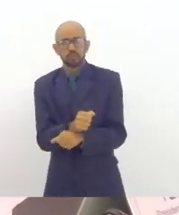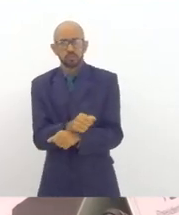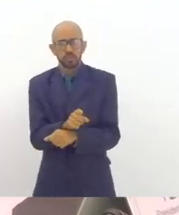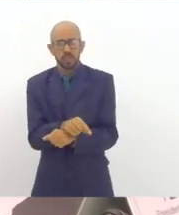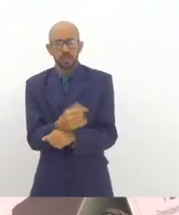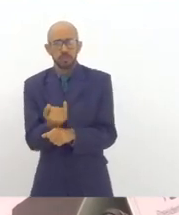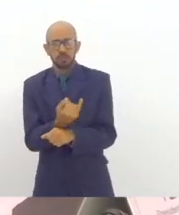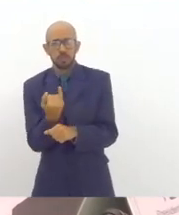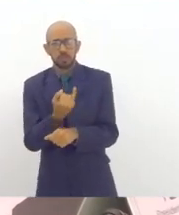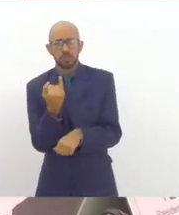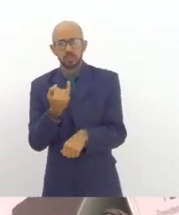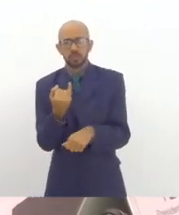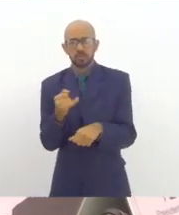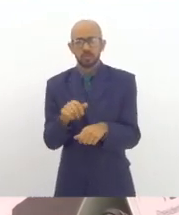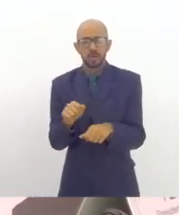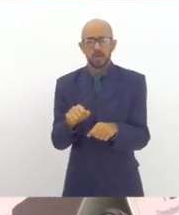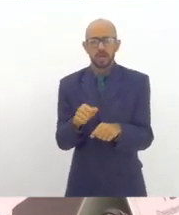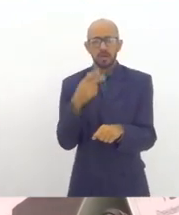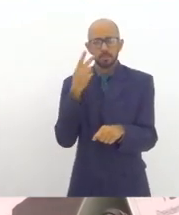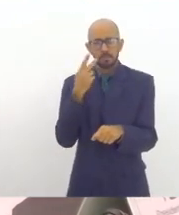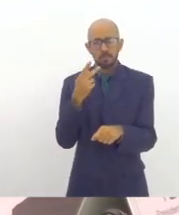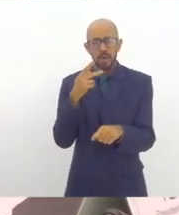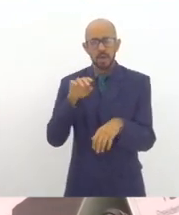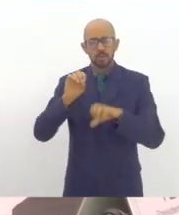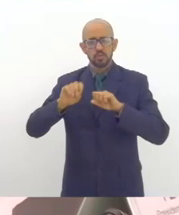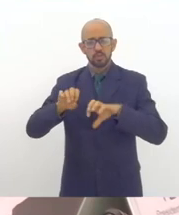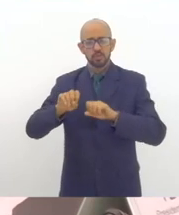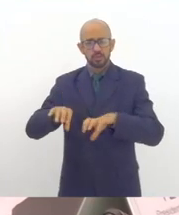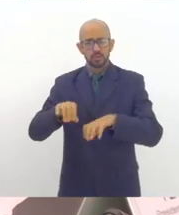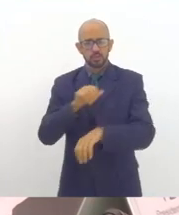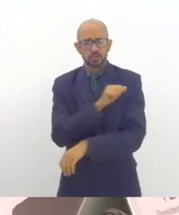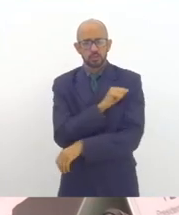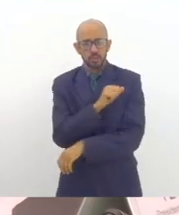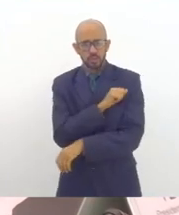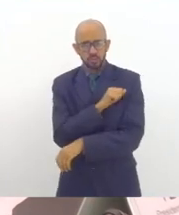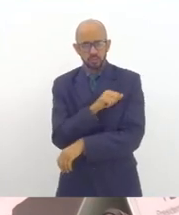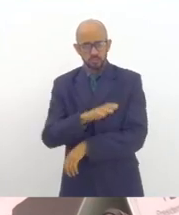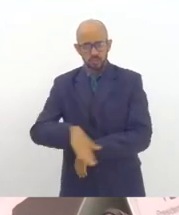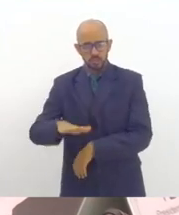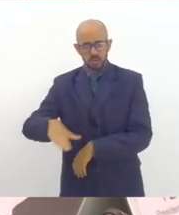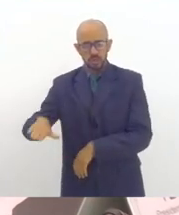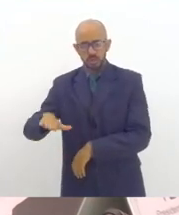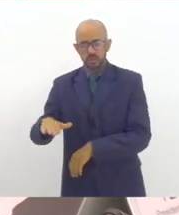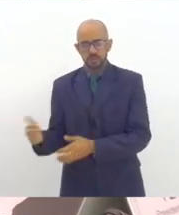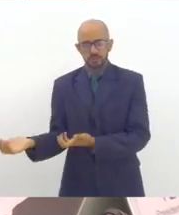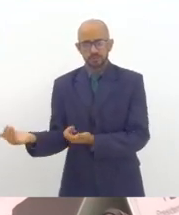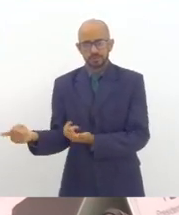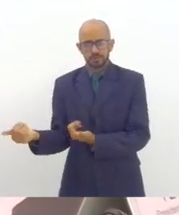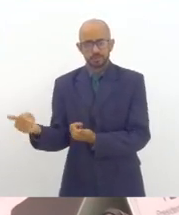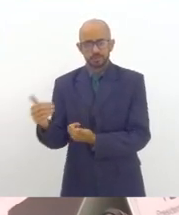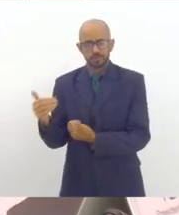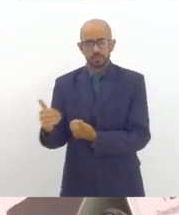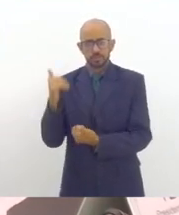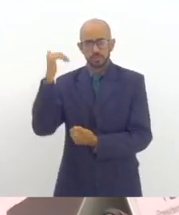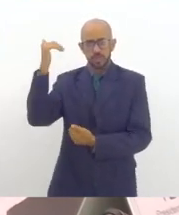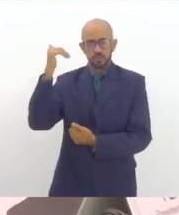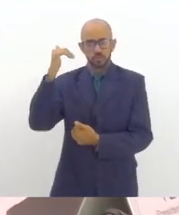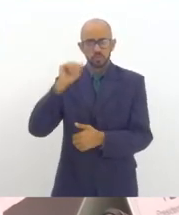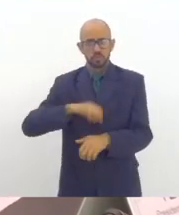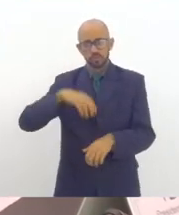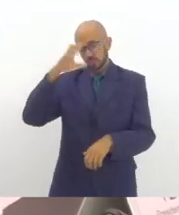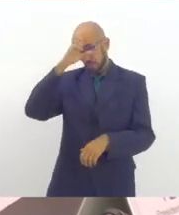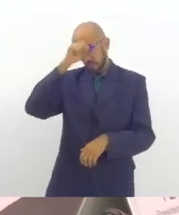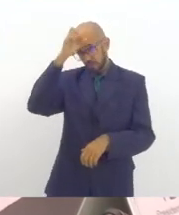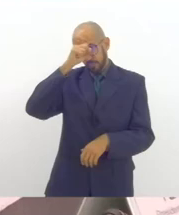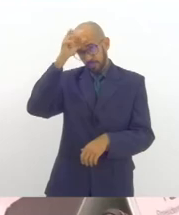fundamental da formação dos nossos estudantes. Crianças, adolescentes, jovens e adultos têm no aprendizado